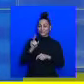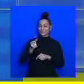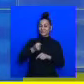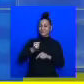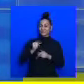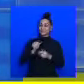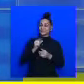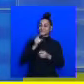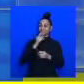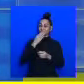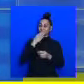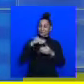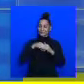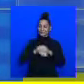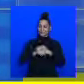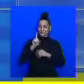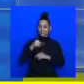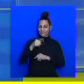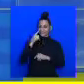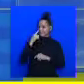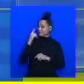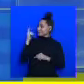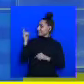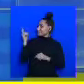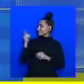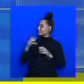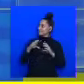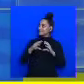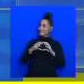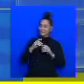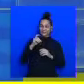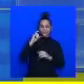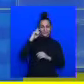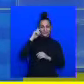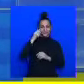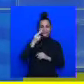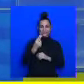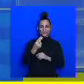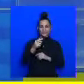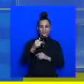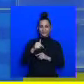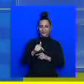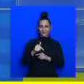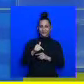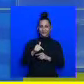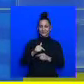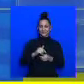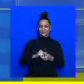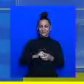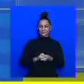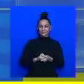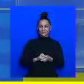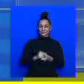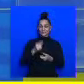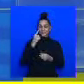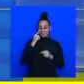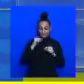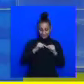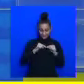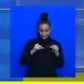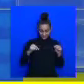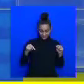última dezena da Time Mania. Bola preta, número 27. Preta, 27. E as